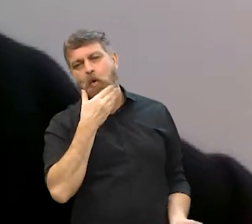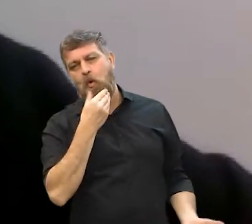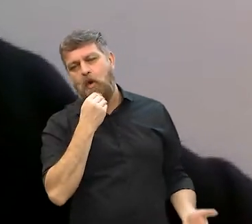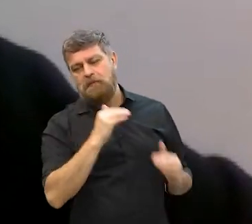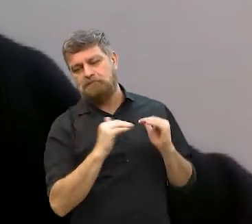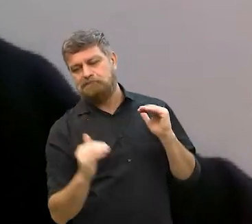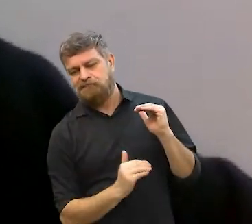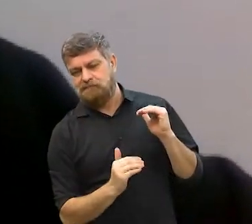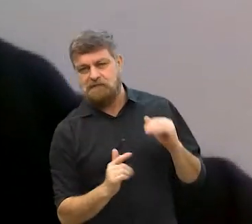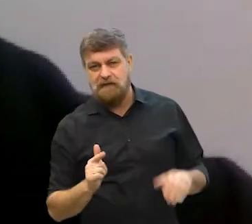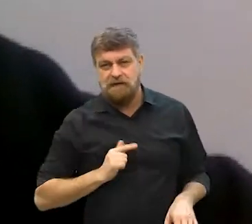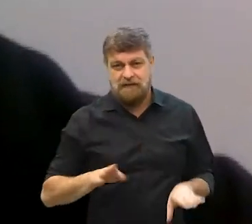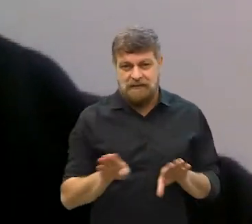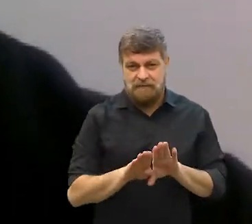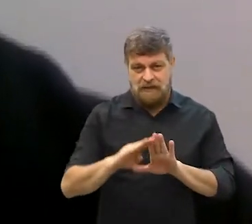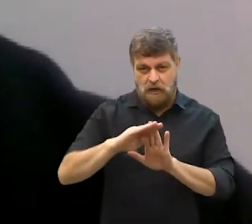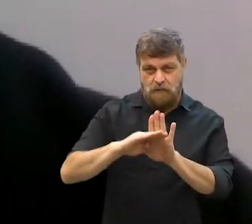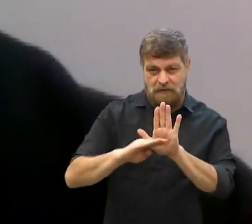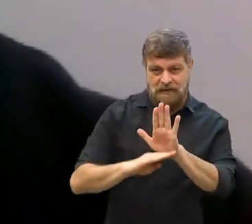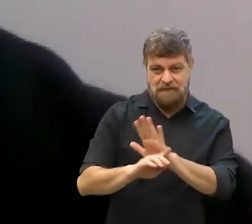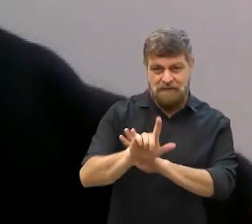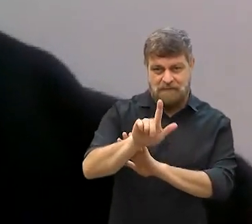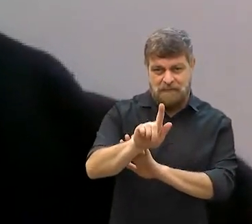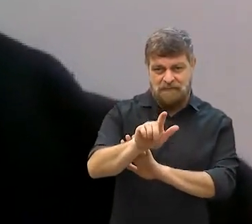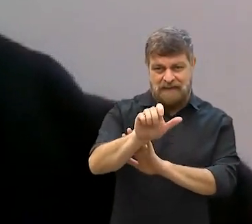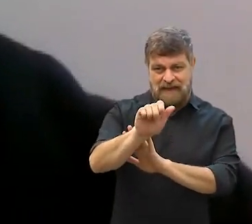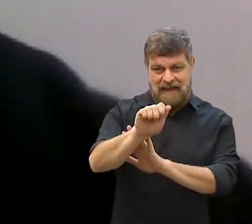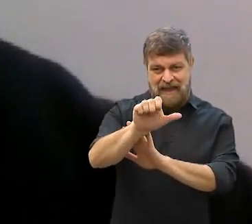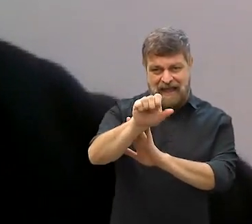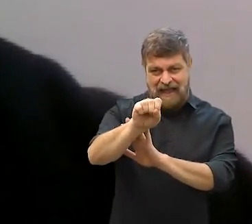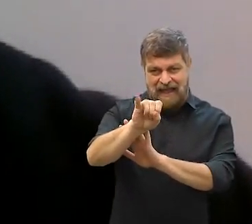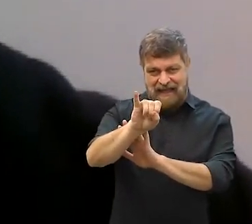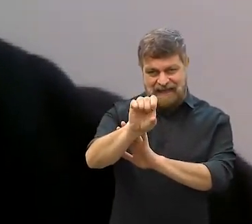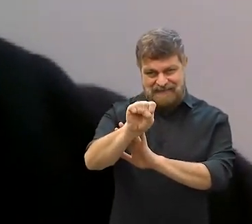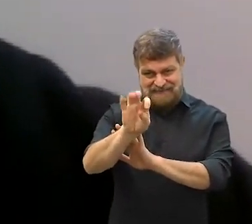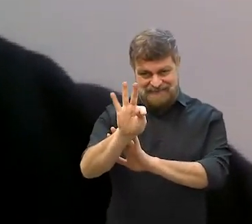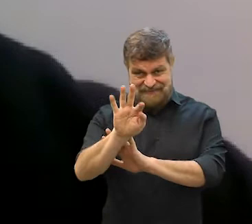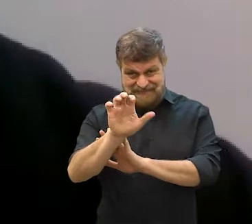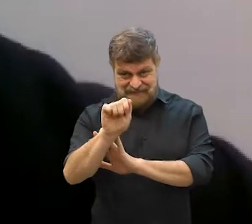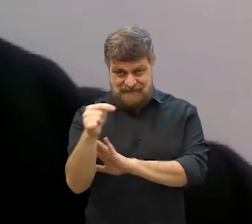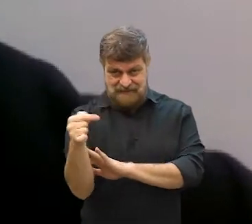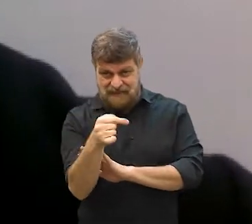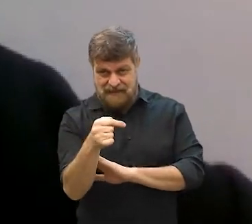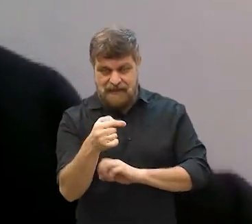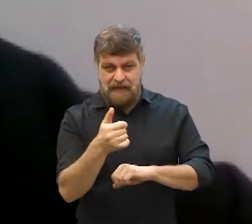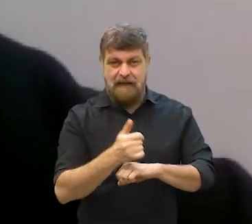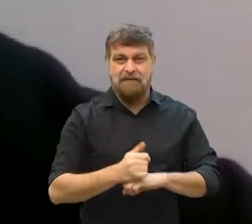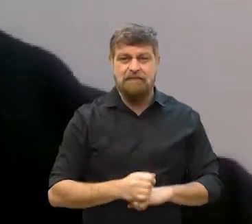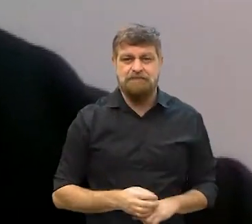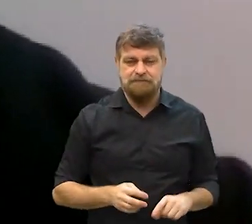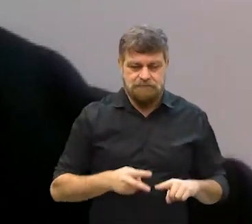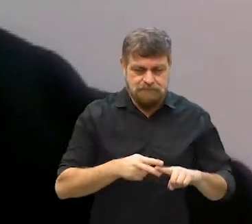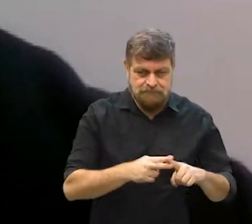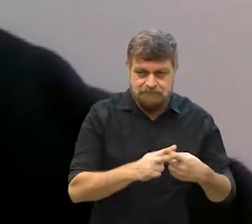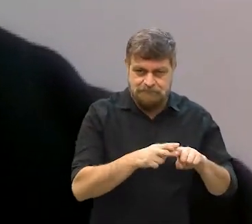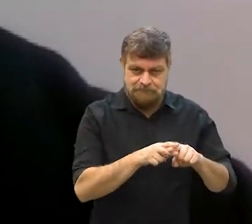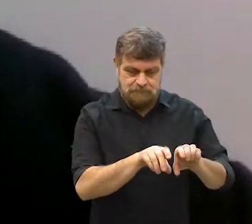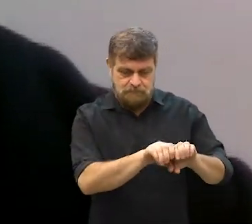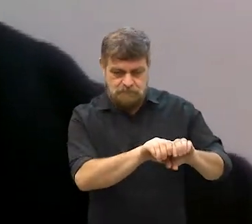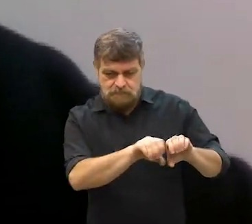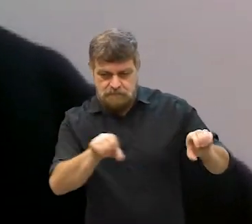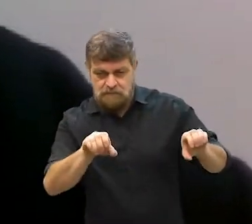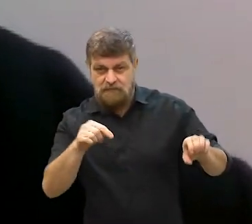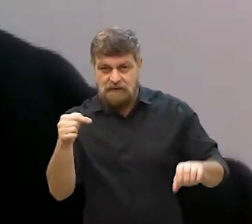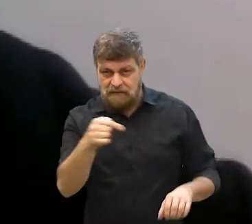dos programas de gasista é a mesma coisa, né? É uma atividade de instalação que